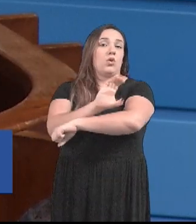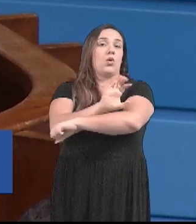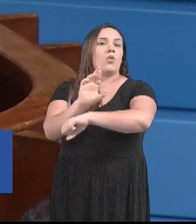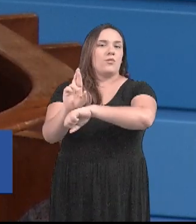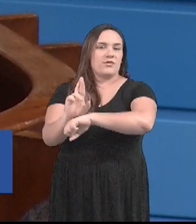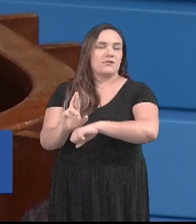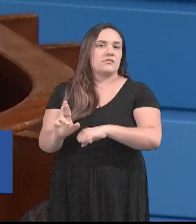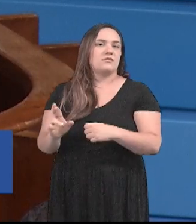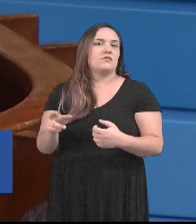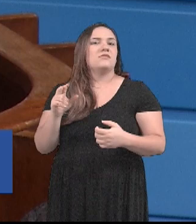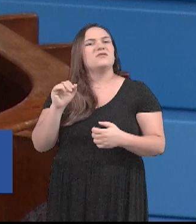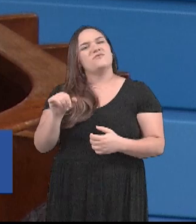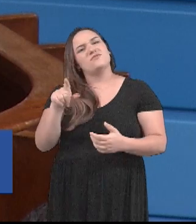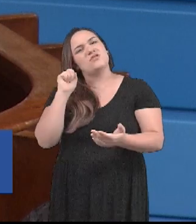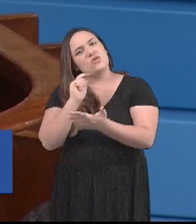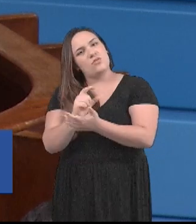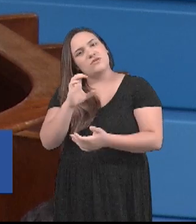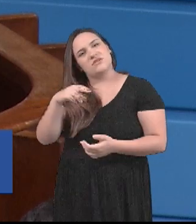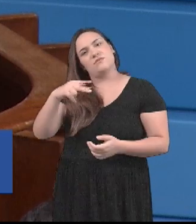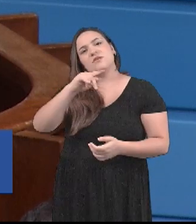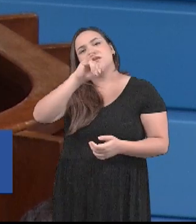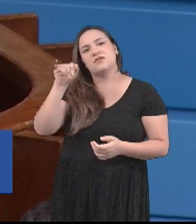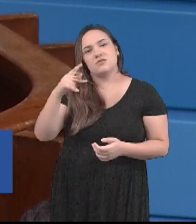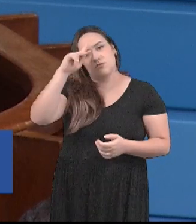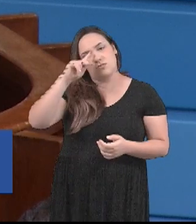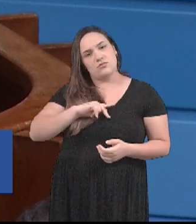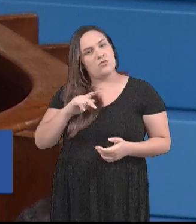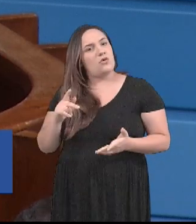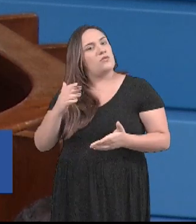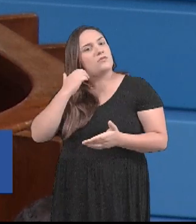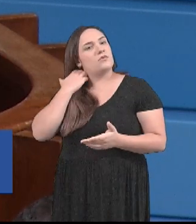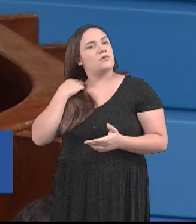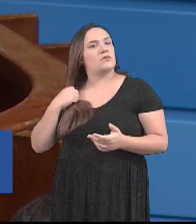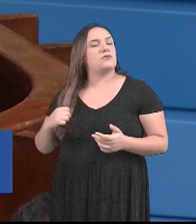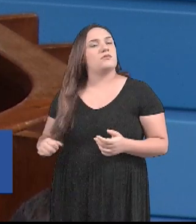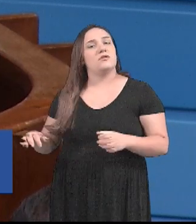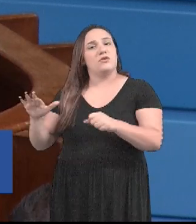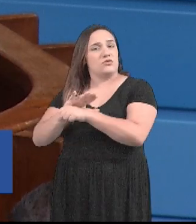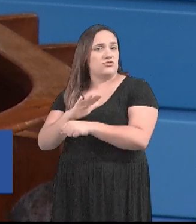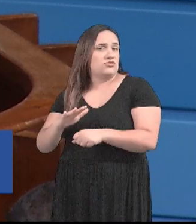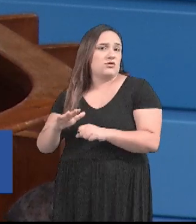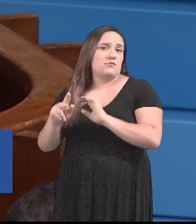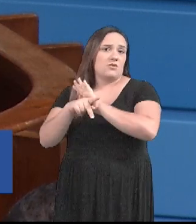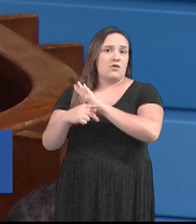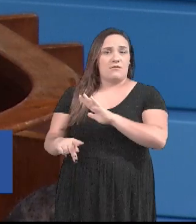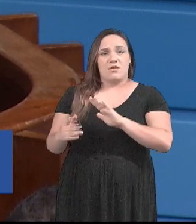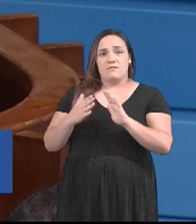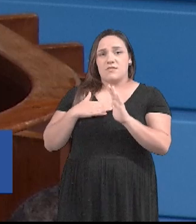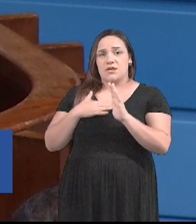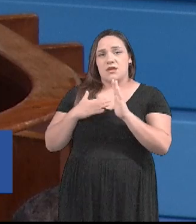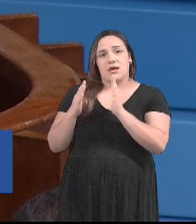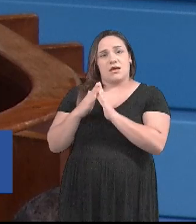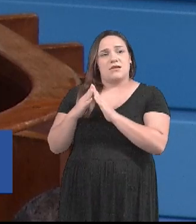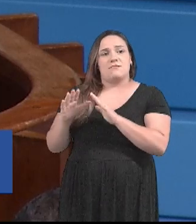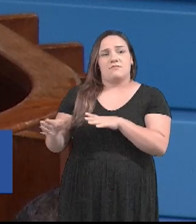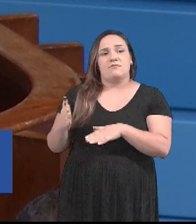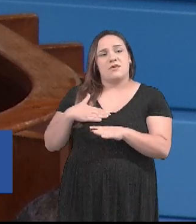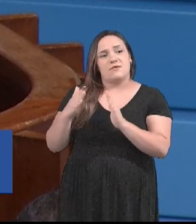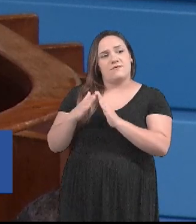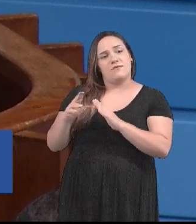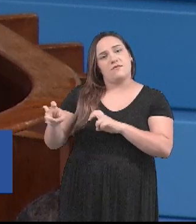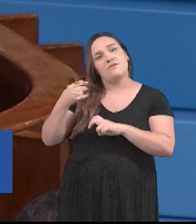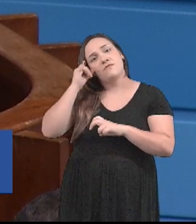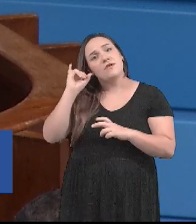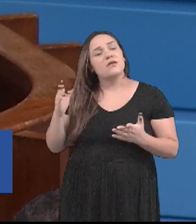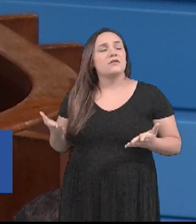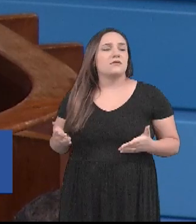CNPJ, que foi comprar para a sua propriedade, para abastecer a sua propriedade. Em tese, se teria